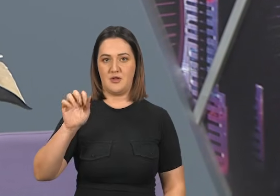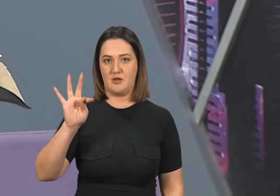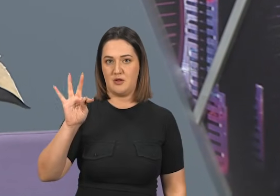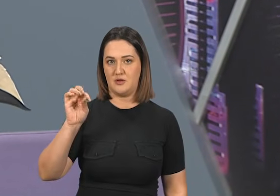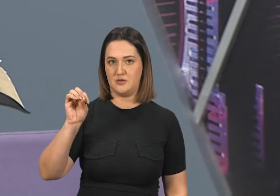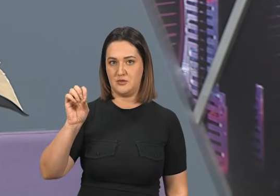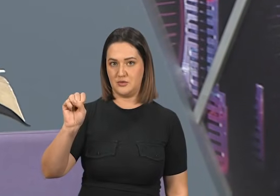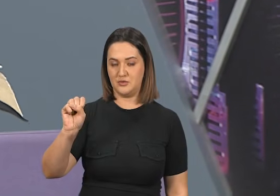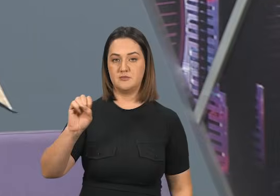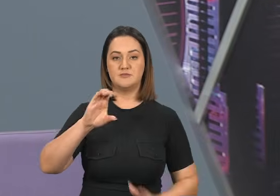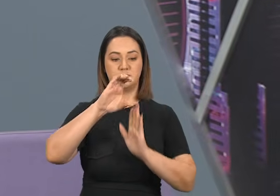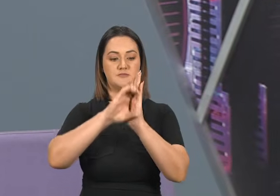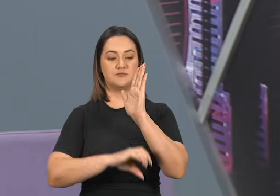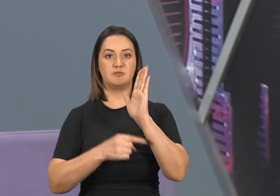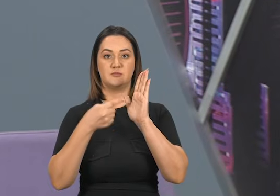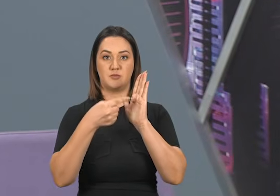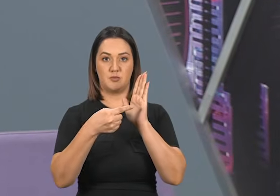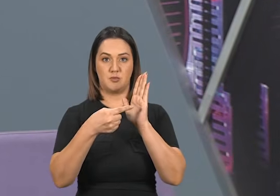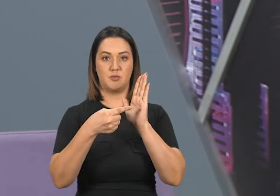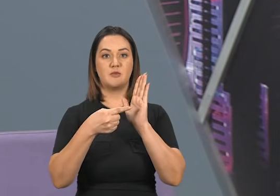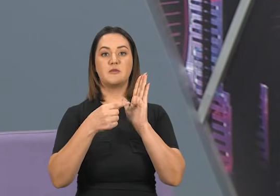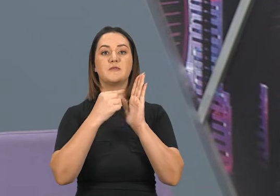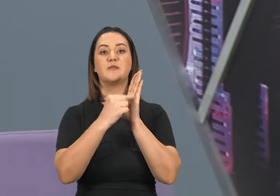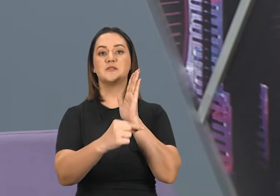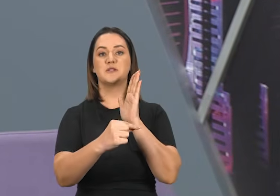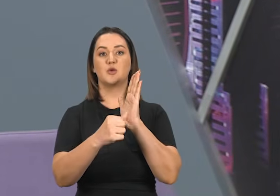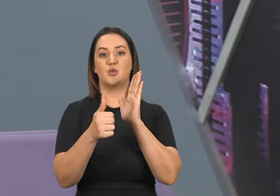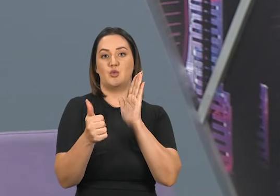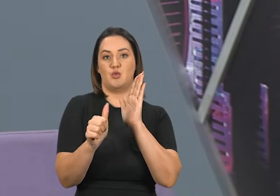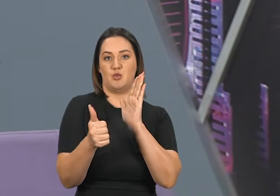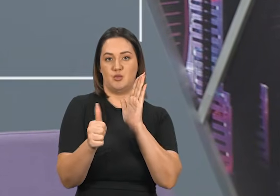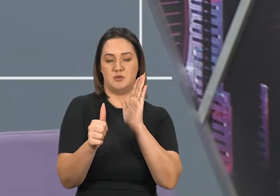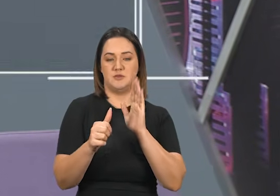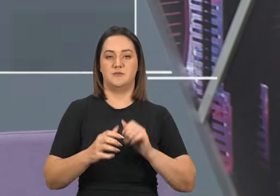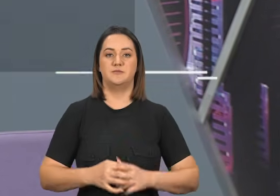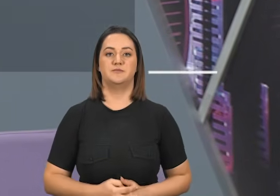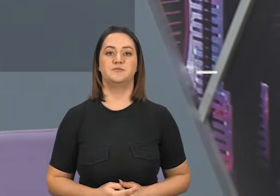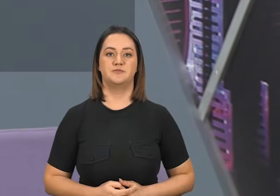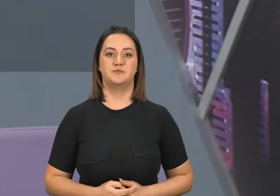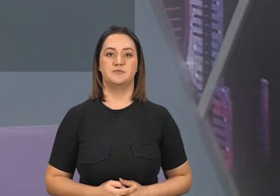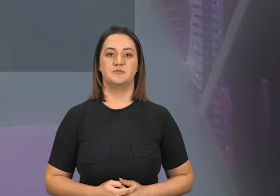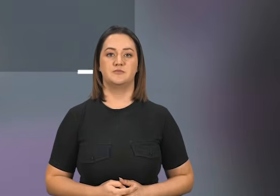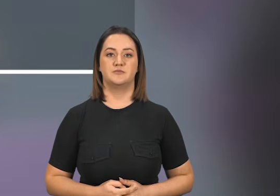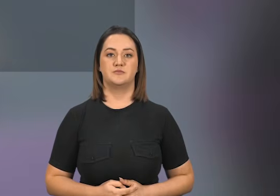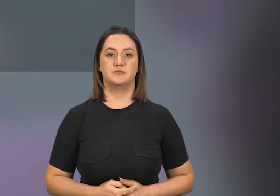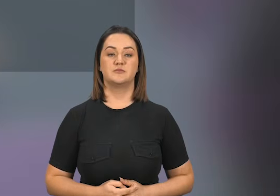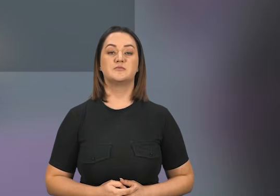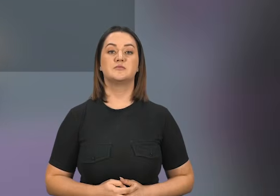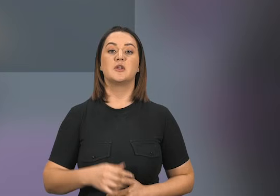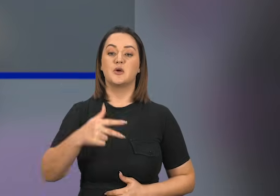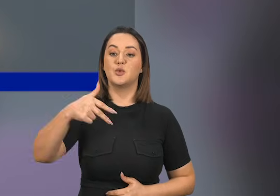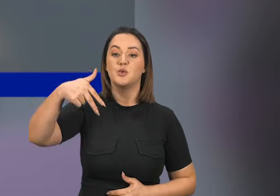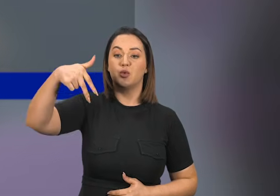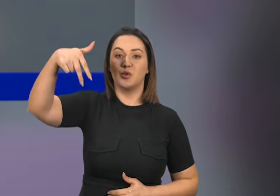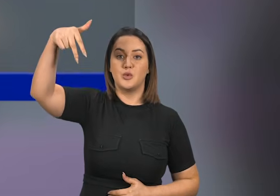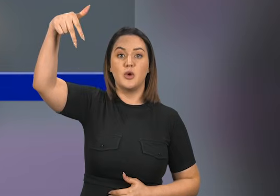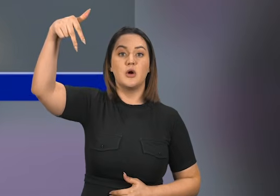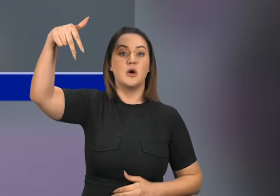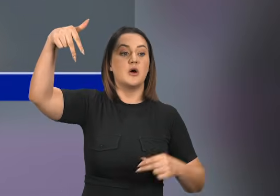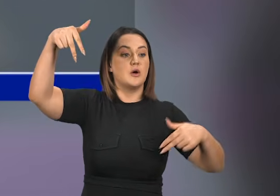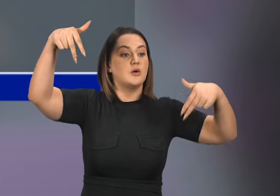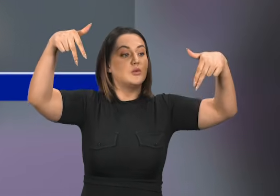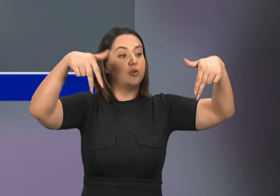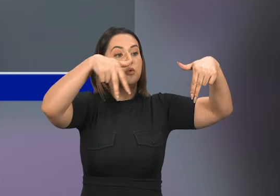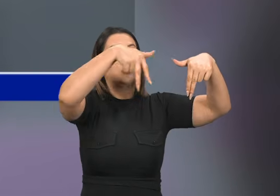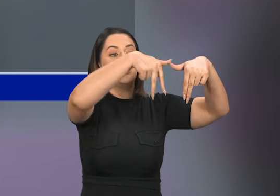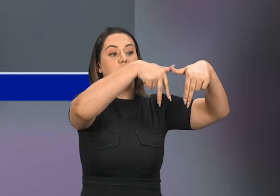Atos capítulo 1, versículo de número 11, fala assim: E lhes disseram: varões